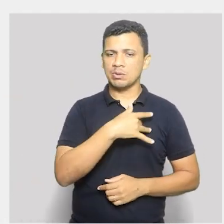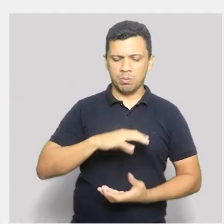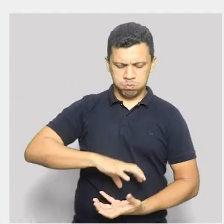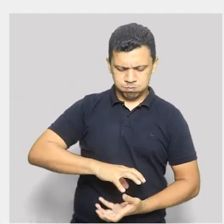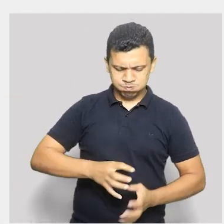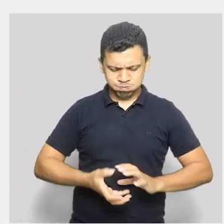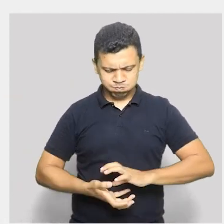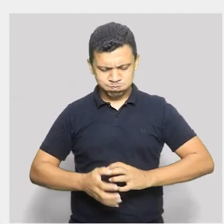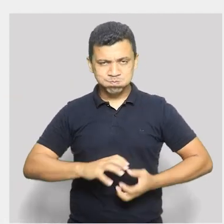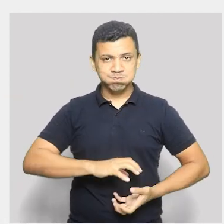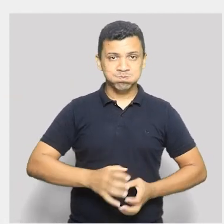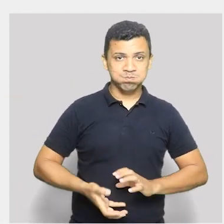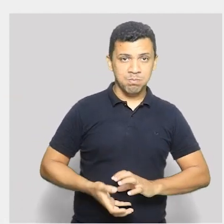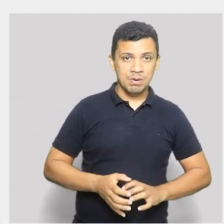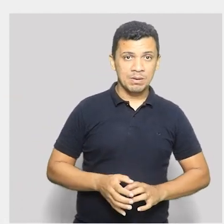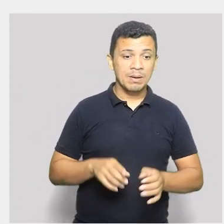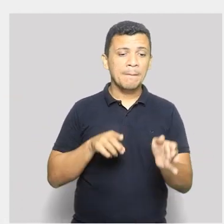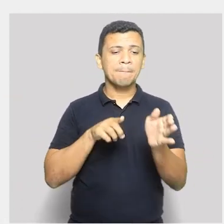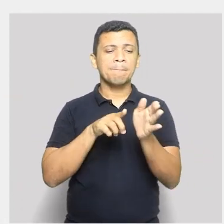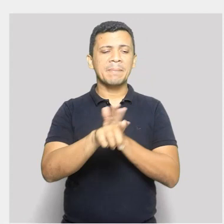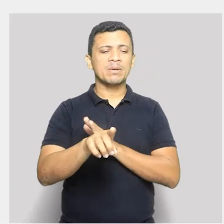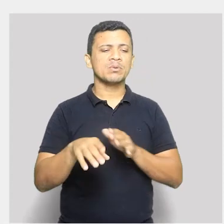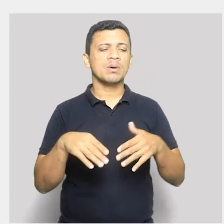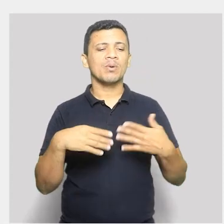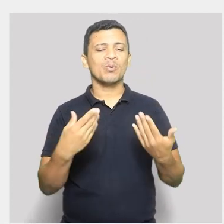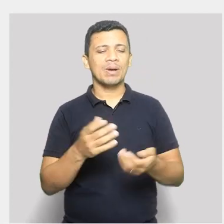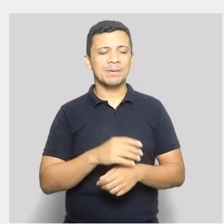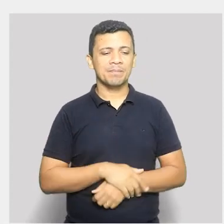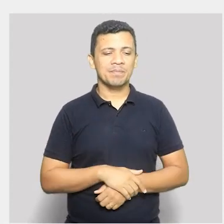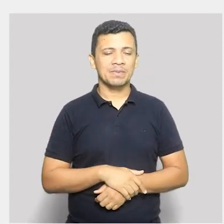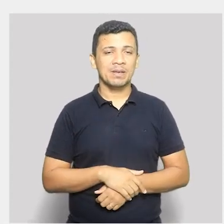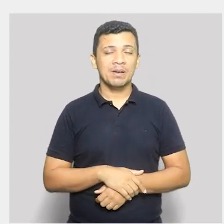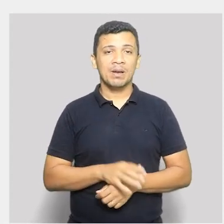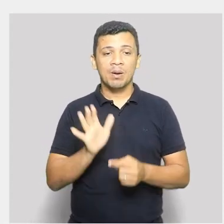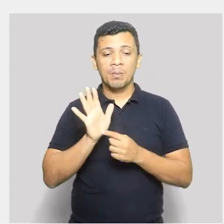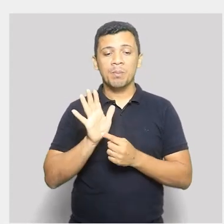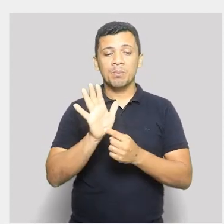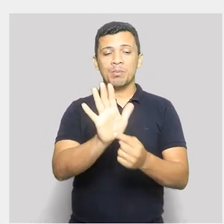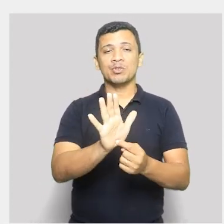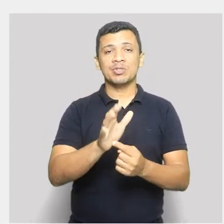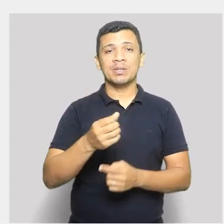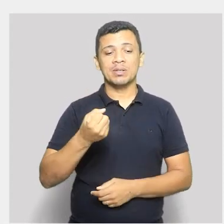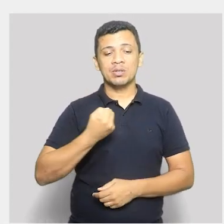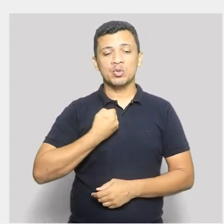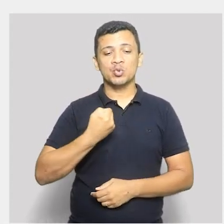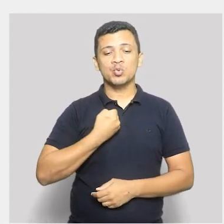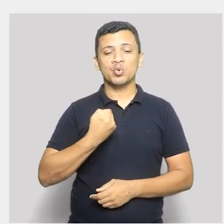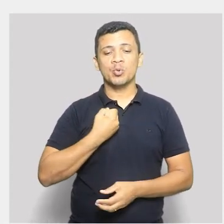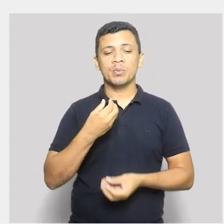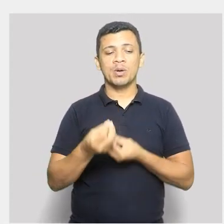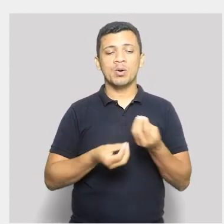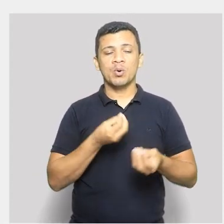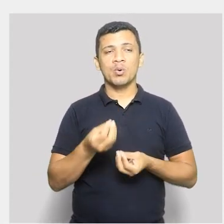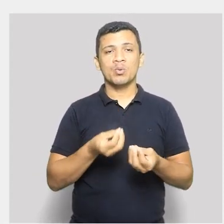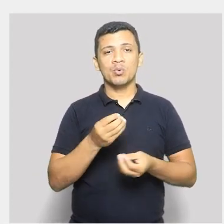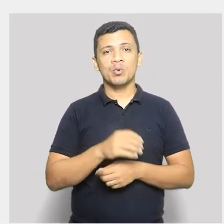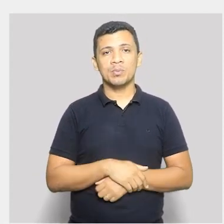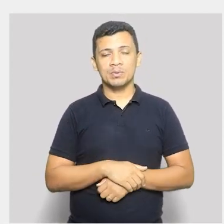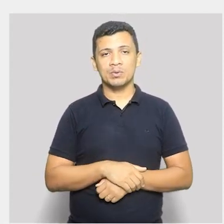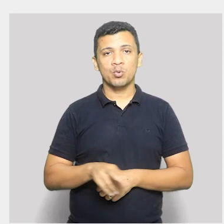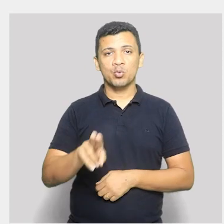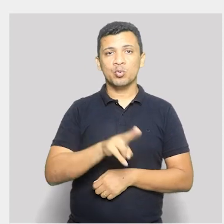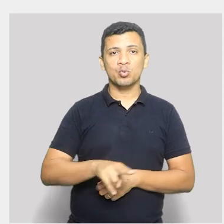pergunta ela é muito interessante. Ele quer para a gente expressar esse número na forma de